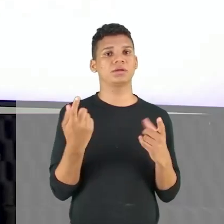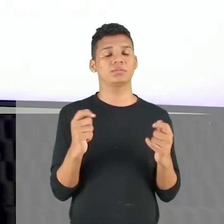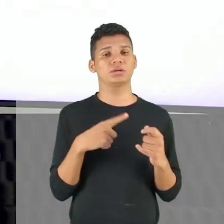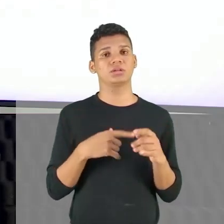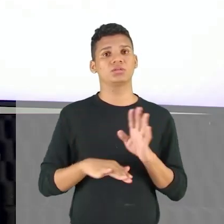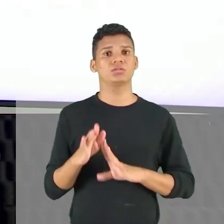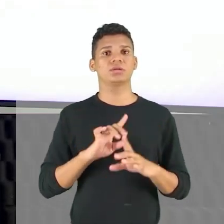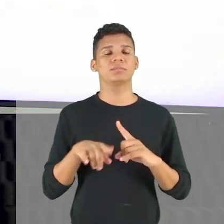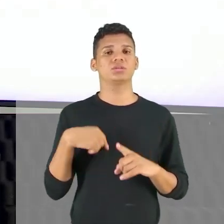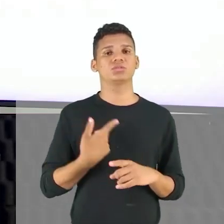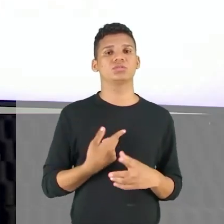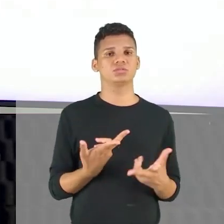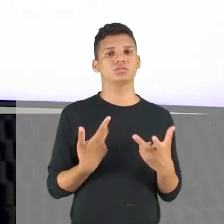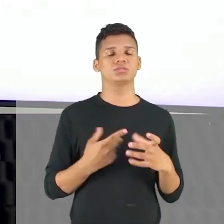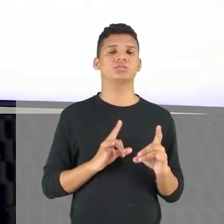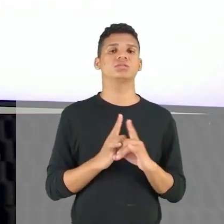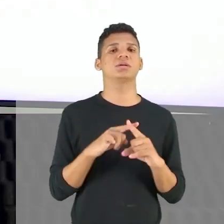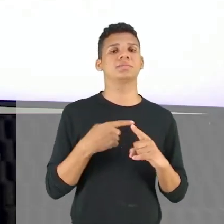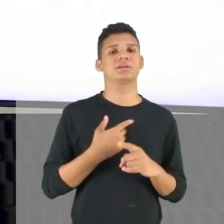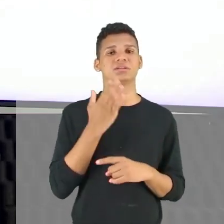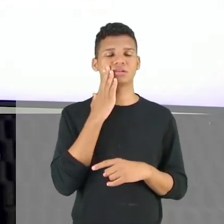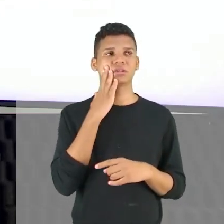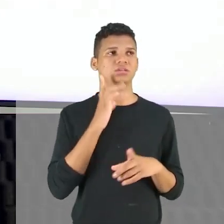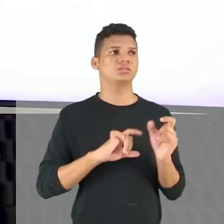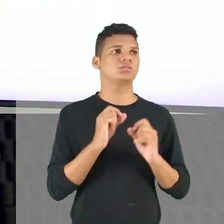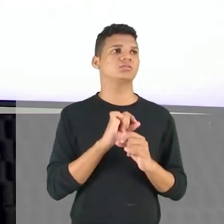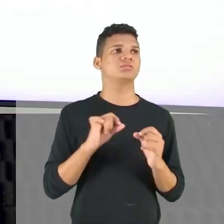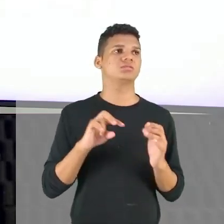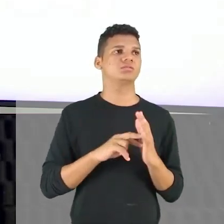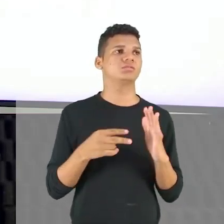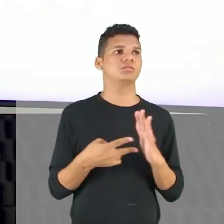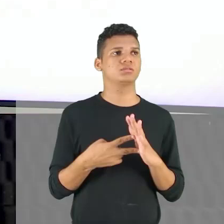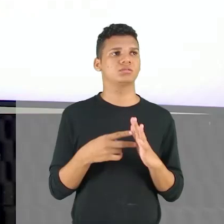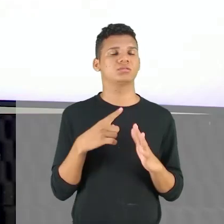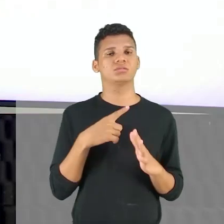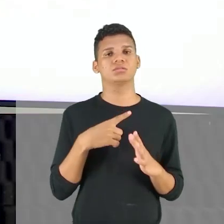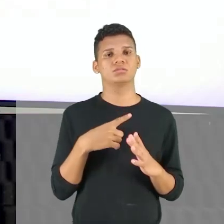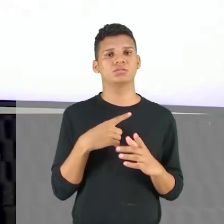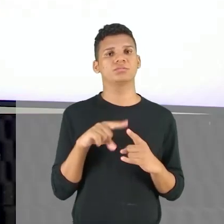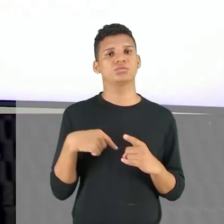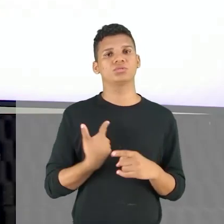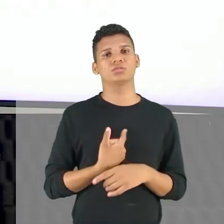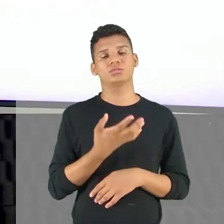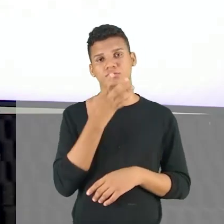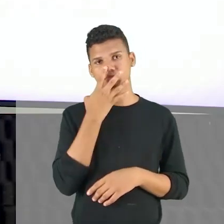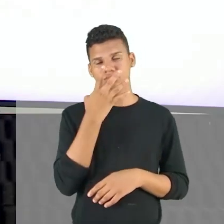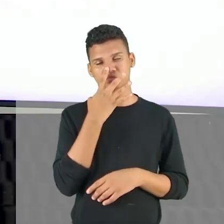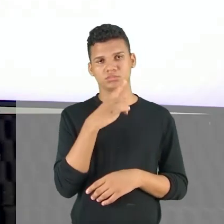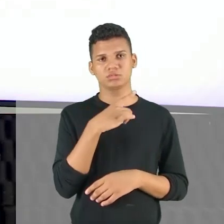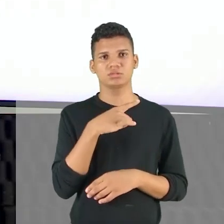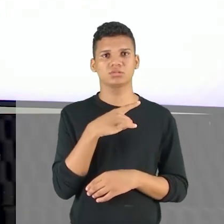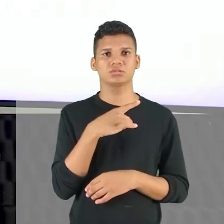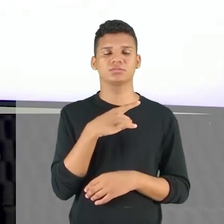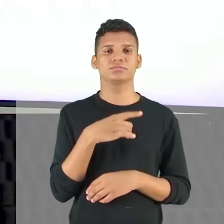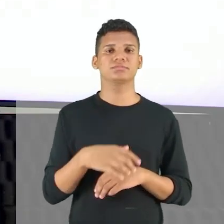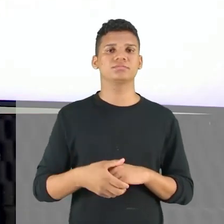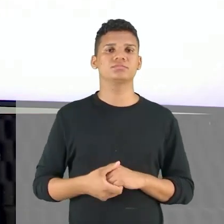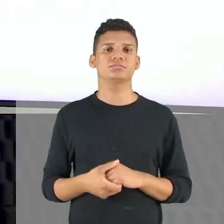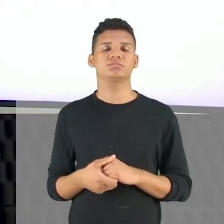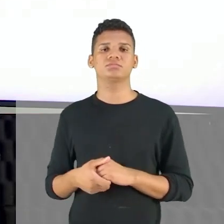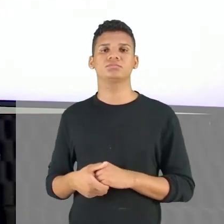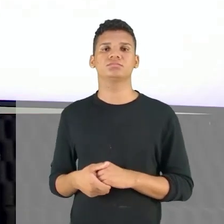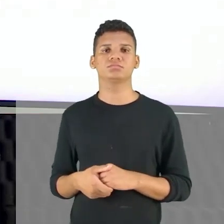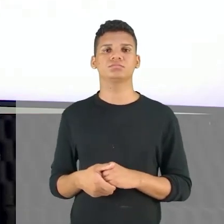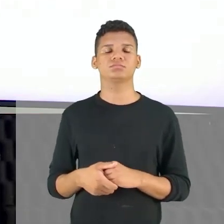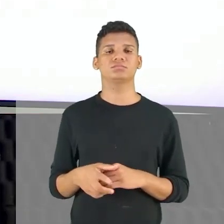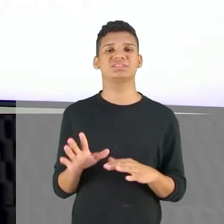pode verificar, entender que a palavra amo é uma divergência léxica. E te liga que nós já estudamos divergências léxicas, tá? Que é aí, nesse